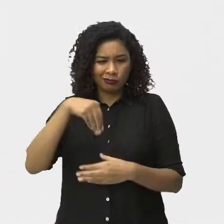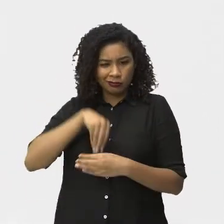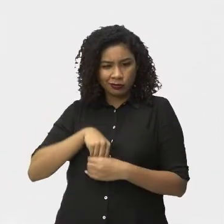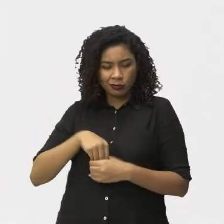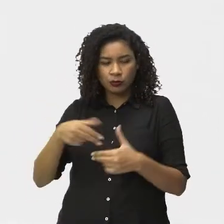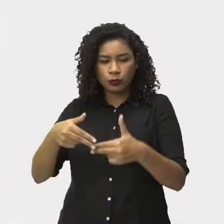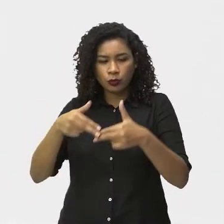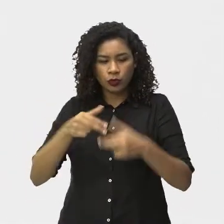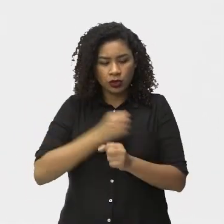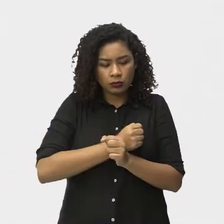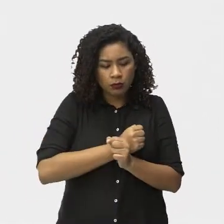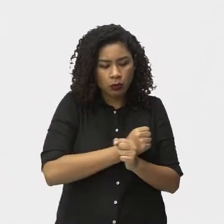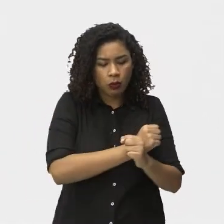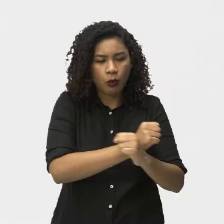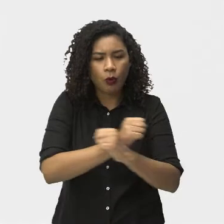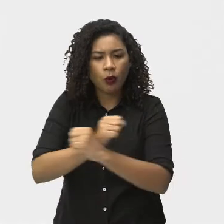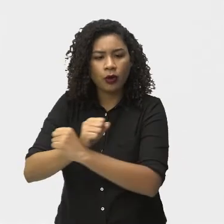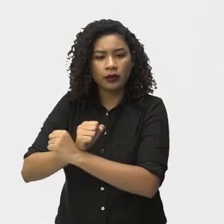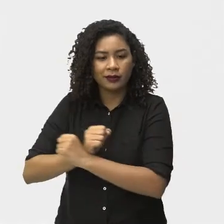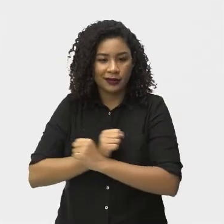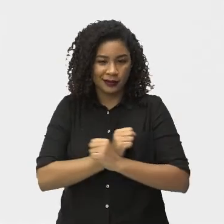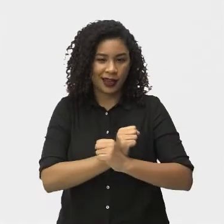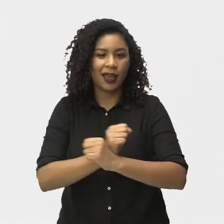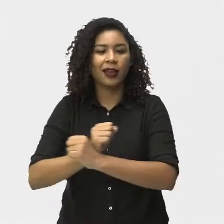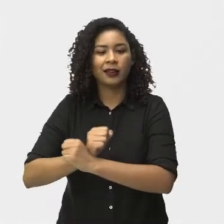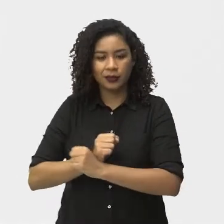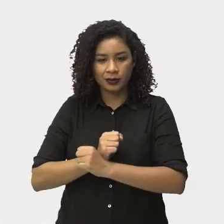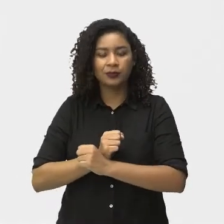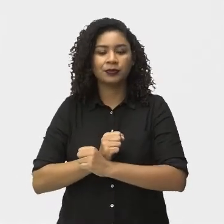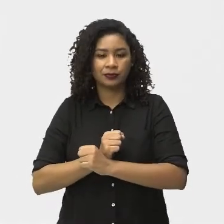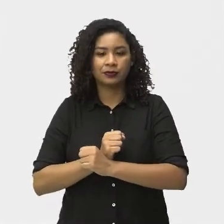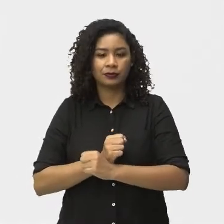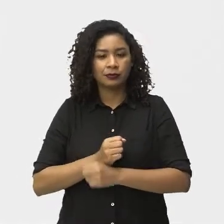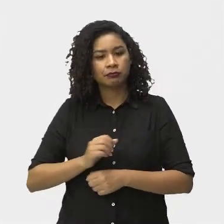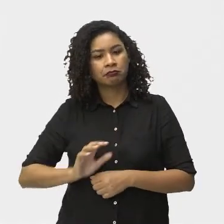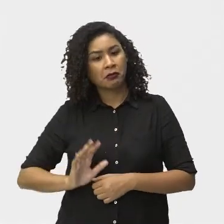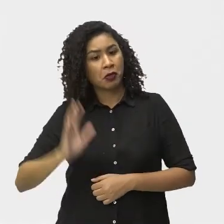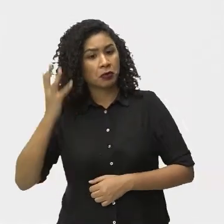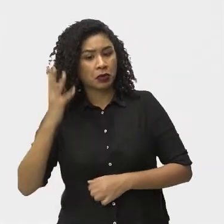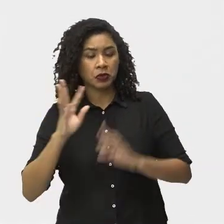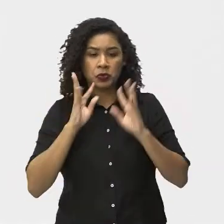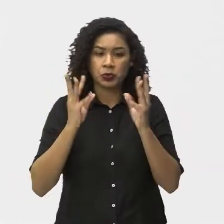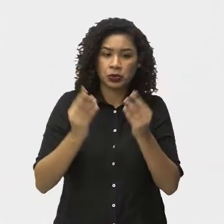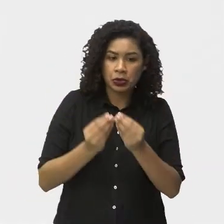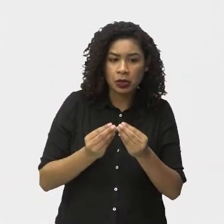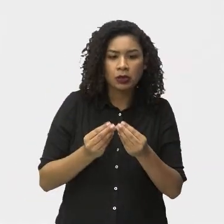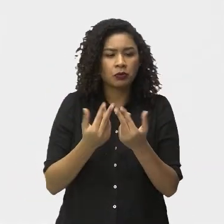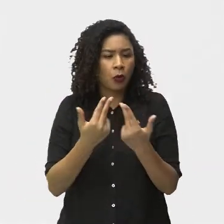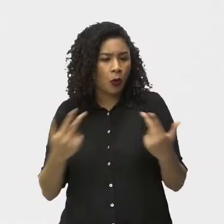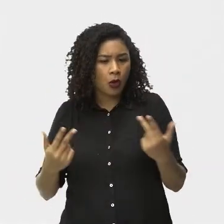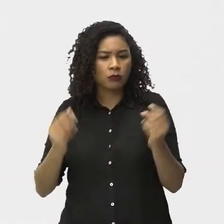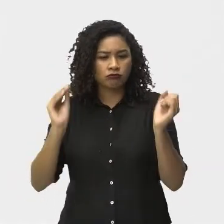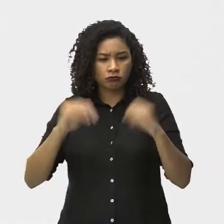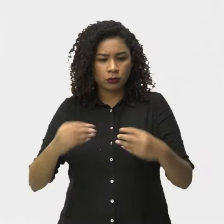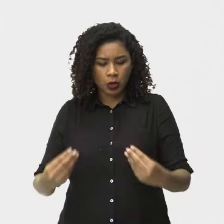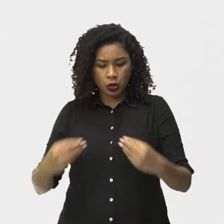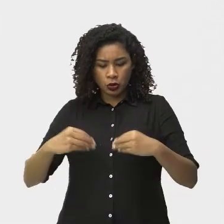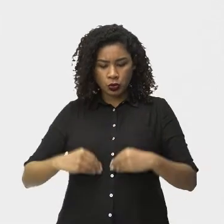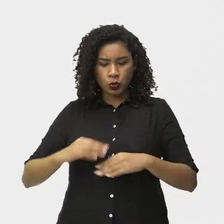proteger ali todo o embrião para que alguns organismos que possam causar alguma doença não cheguem até ele. Além de